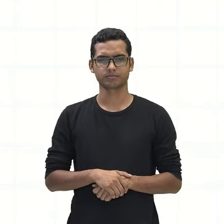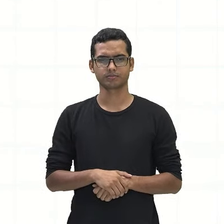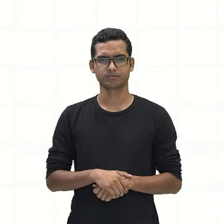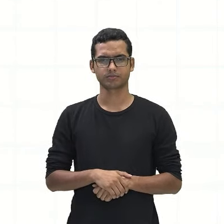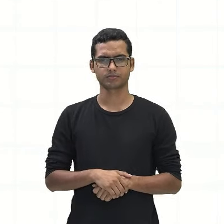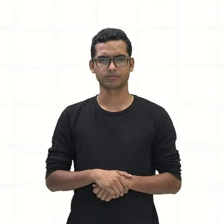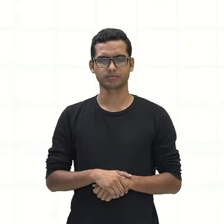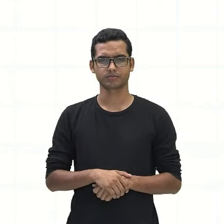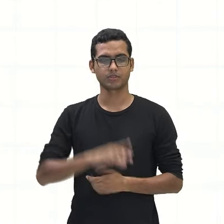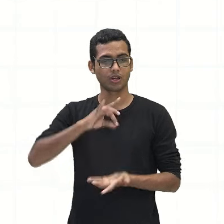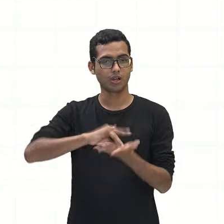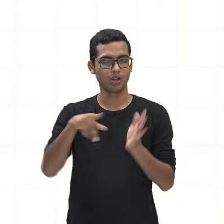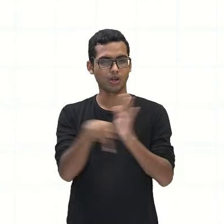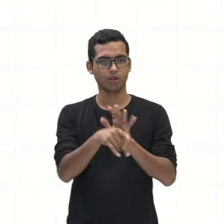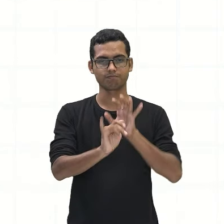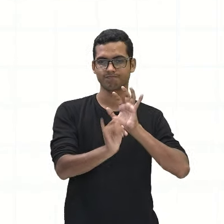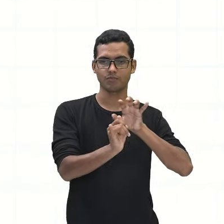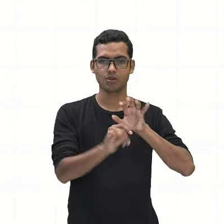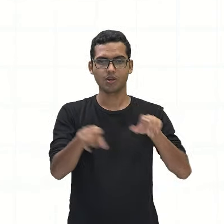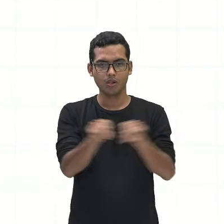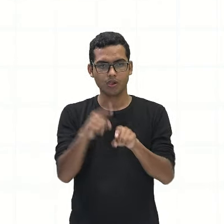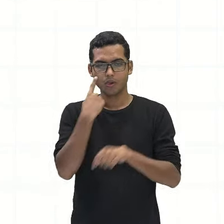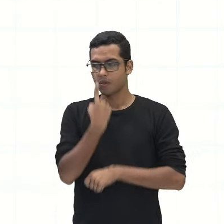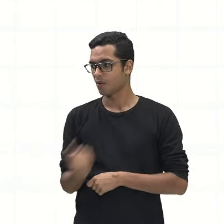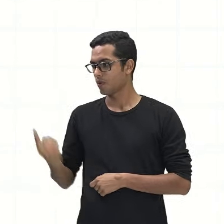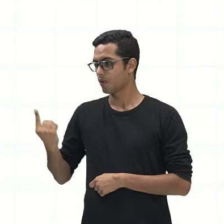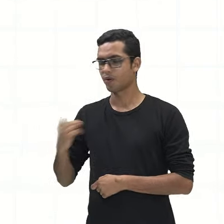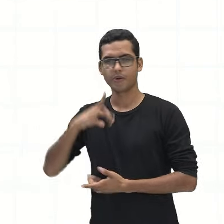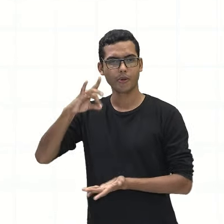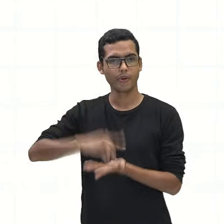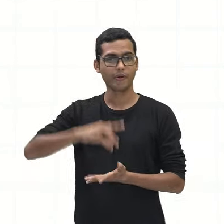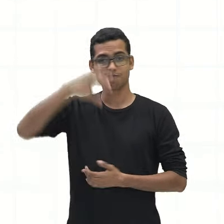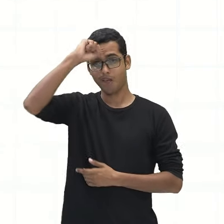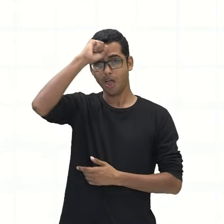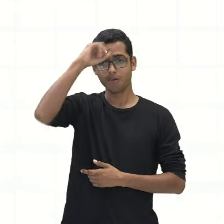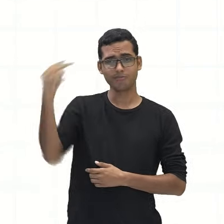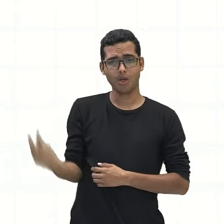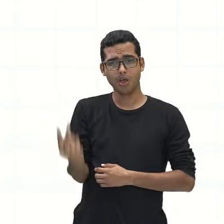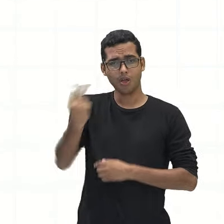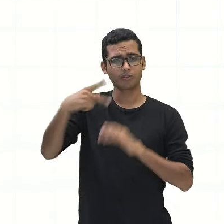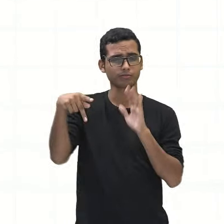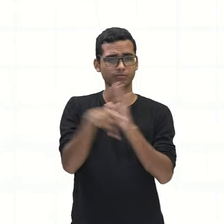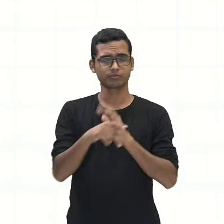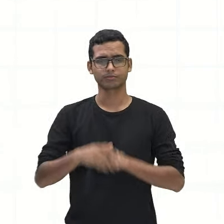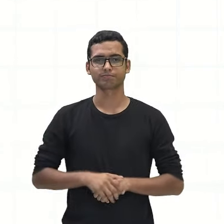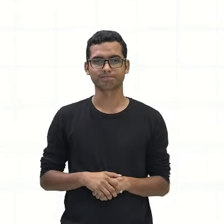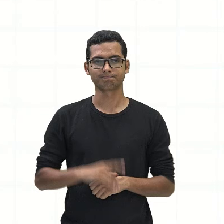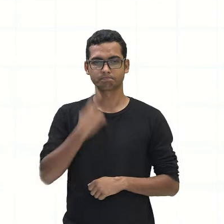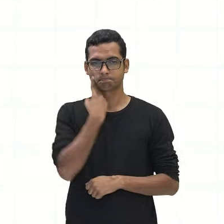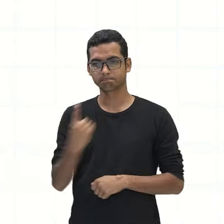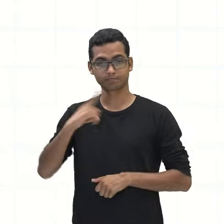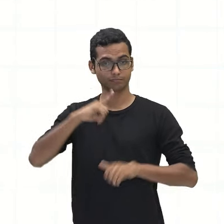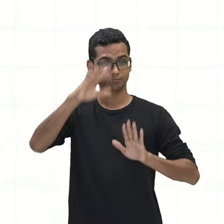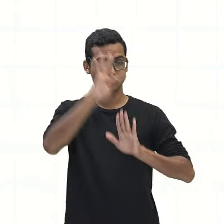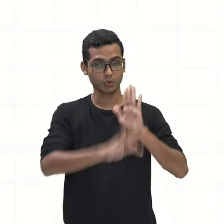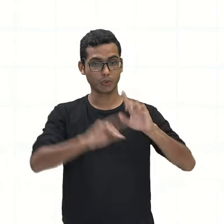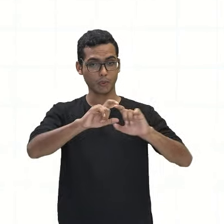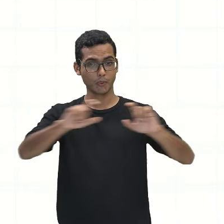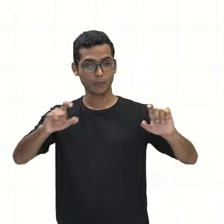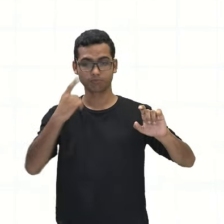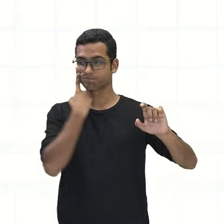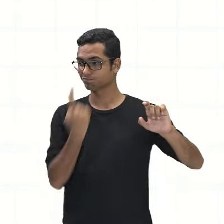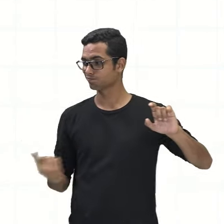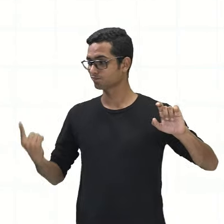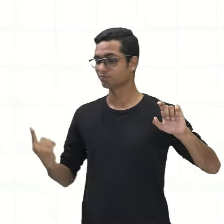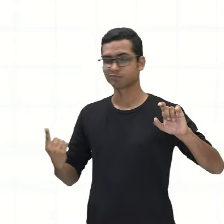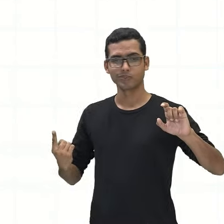os moradores de Hamelin aprenderam a valorizar as suas promessas. Então, temos aqui o texto indicando